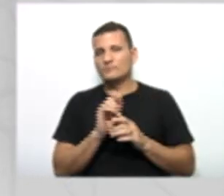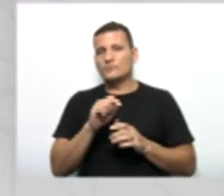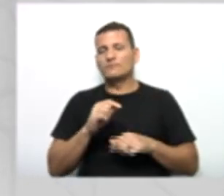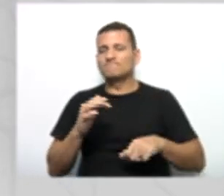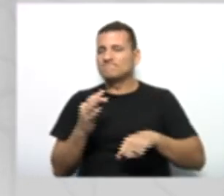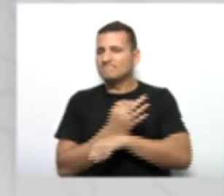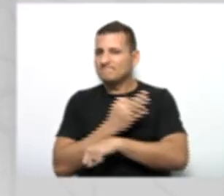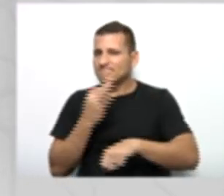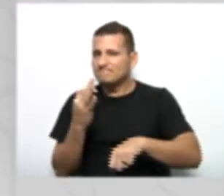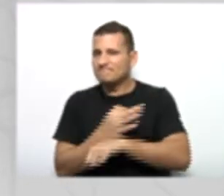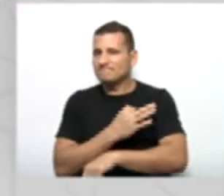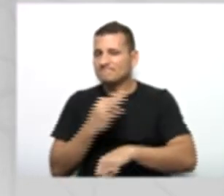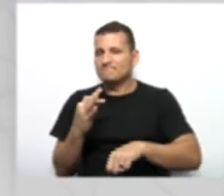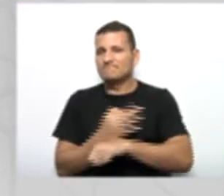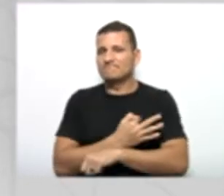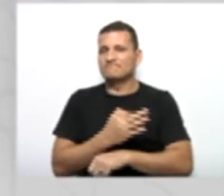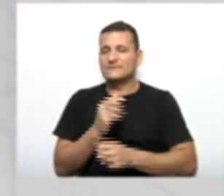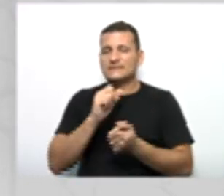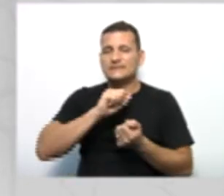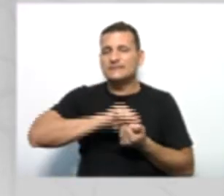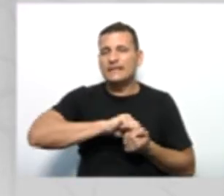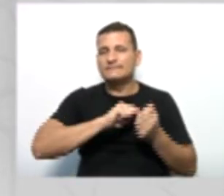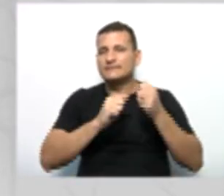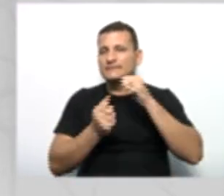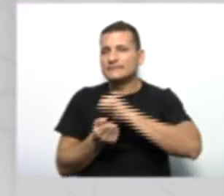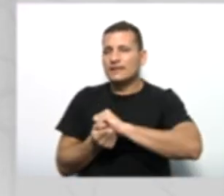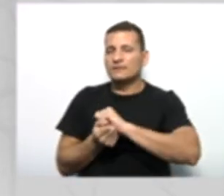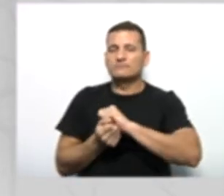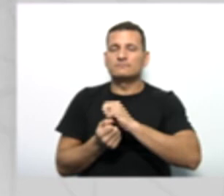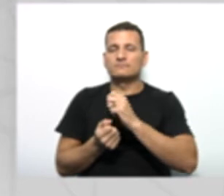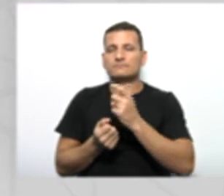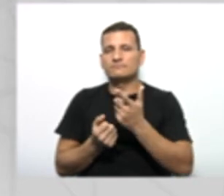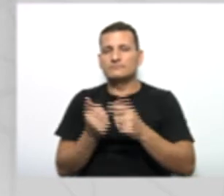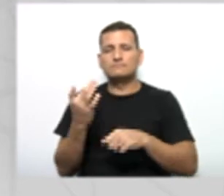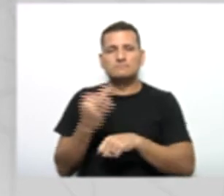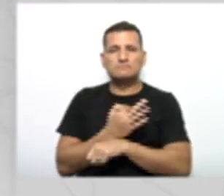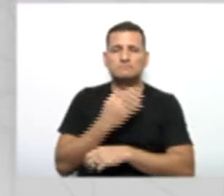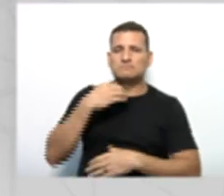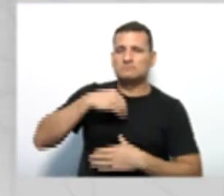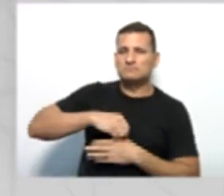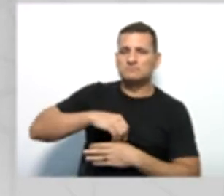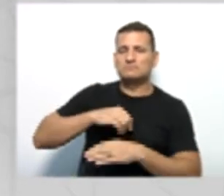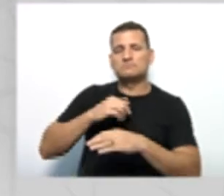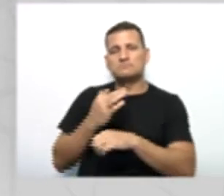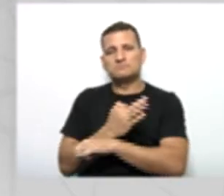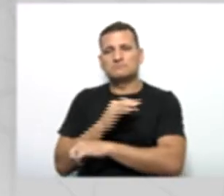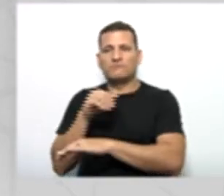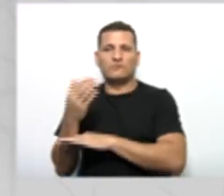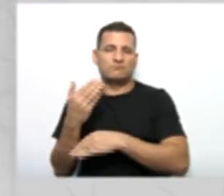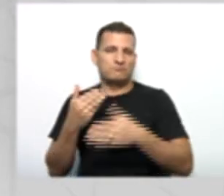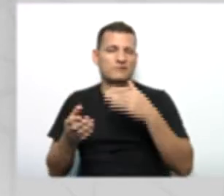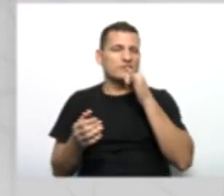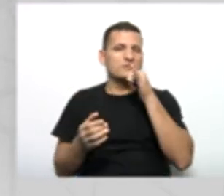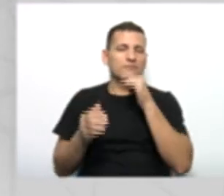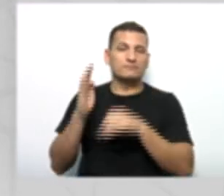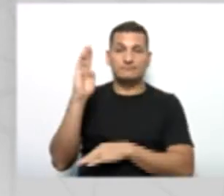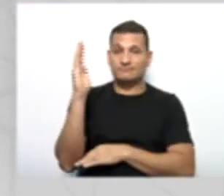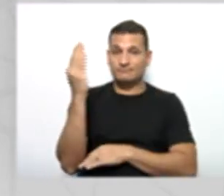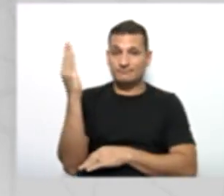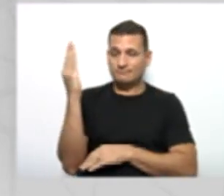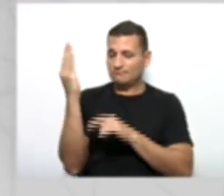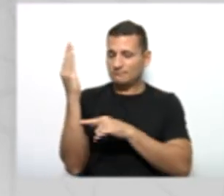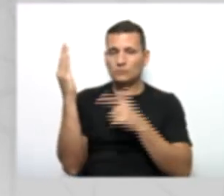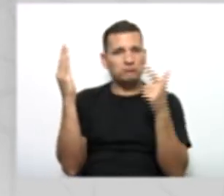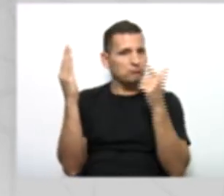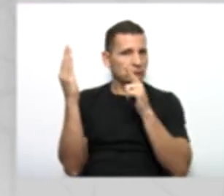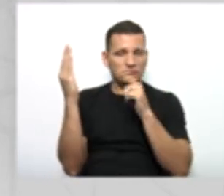suportar a pressão interna ou externa. É a madeira, por exemplo, que eu não consigo pegar a madeira e dobrar